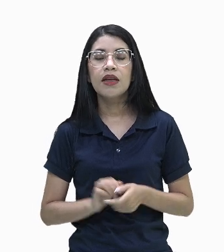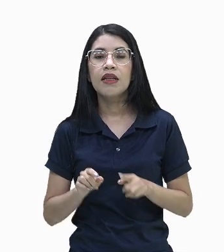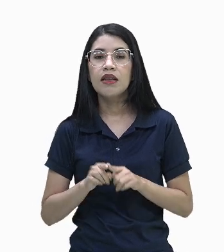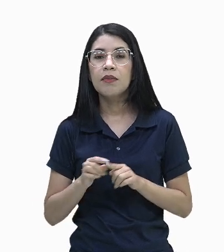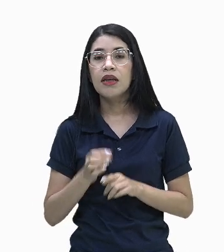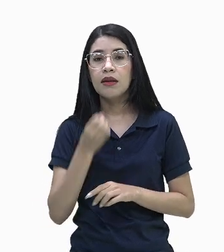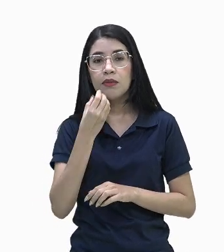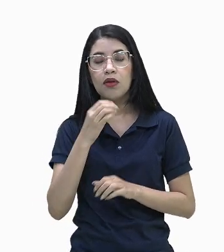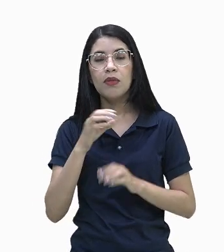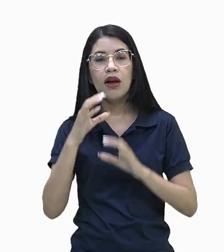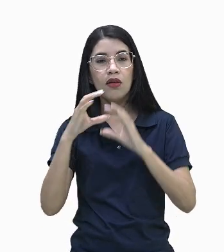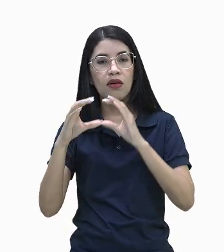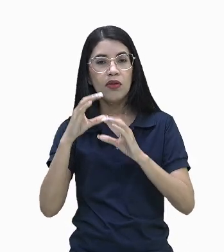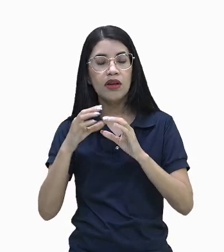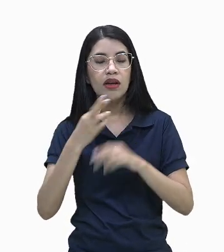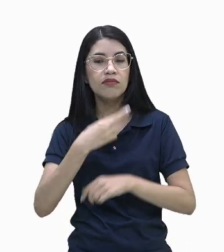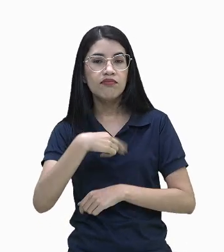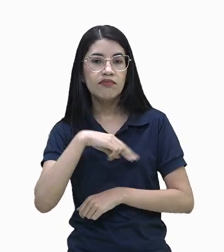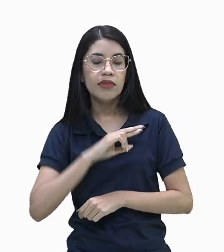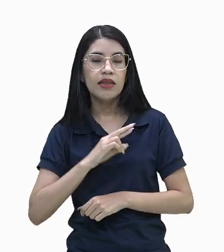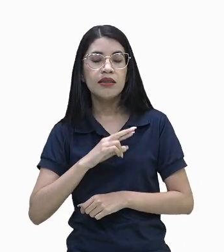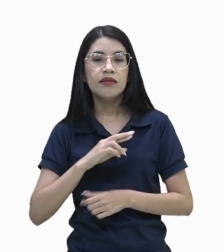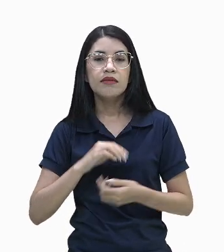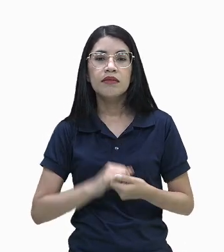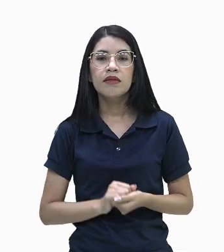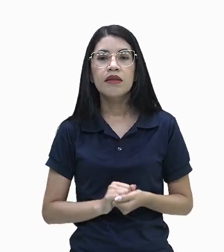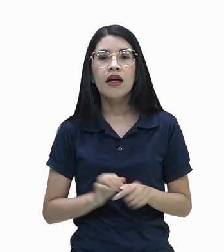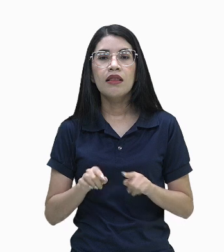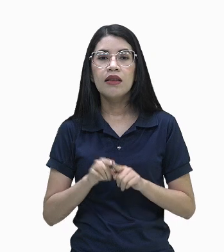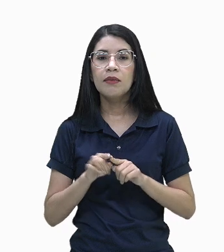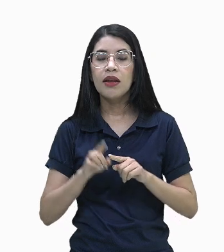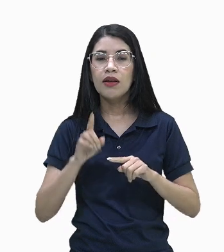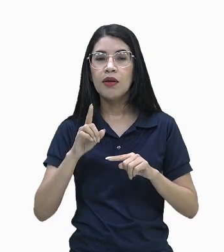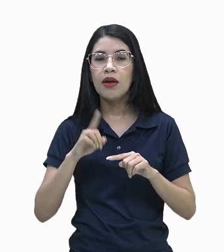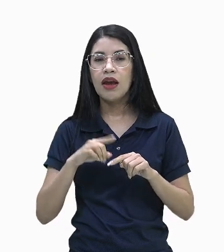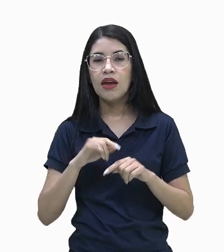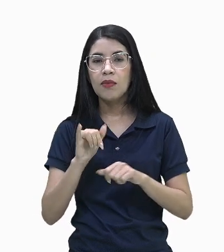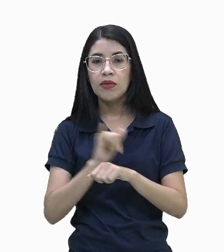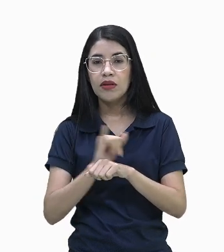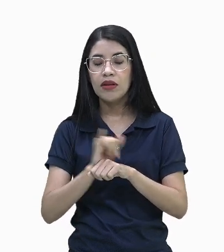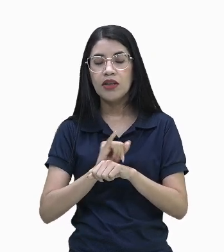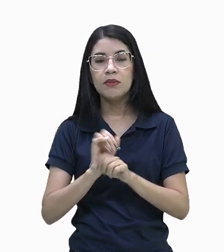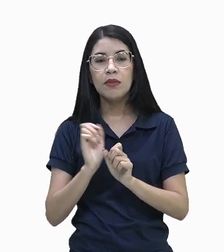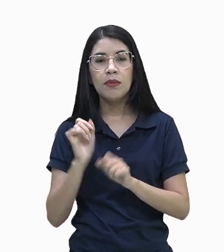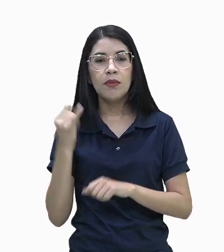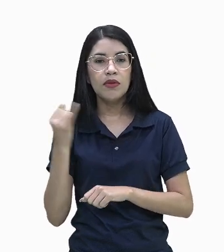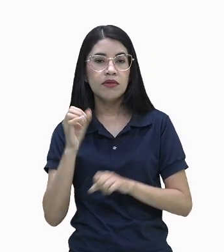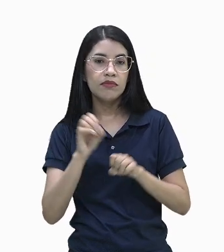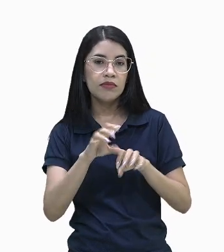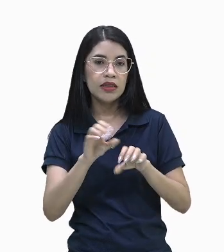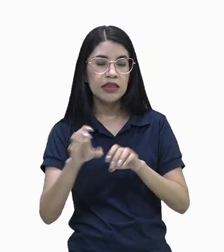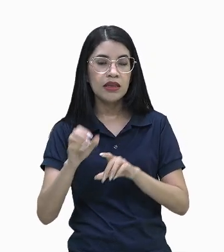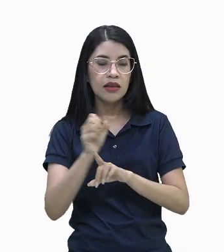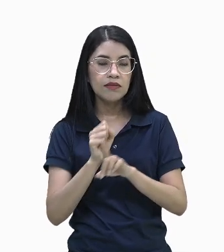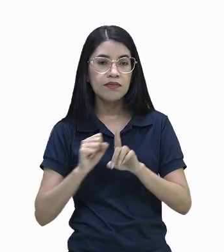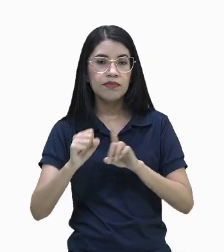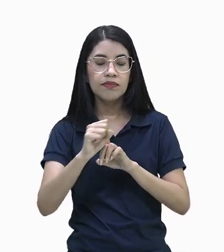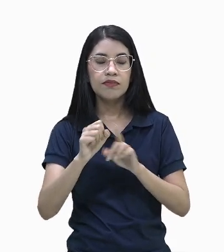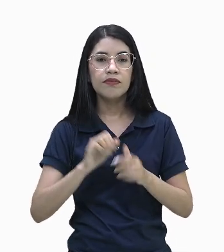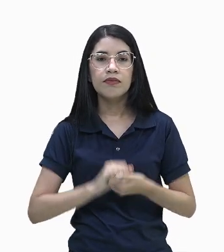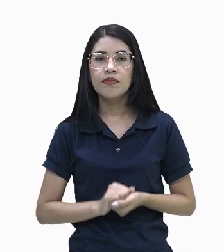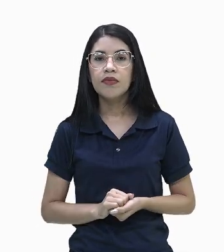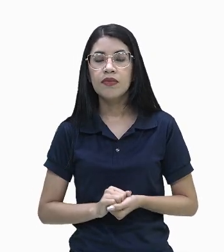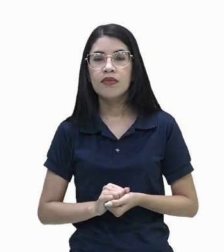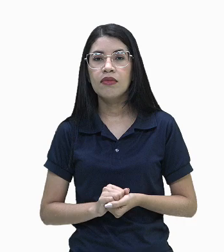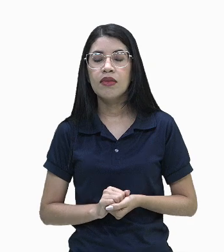comunicar a experiência religiosa e um instrumento importante de educação da sociedade. É aquilo que eu falei